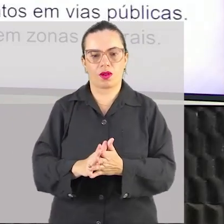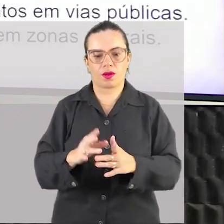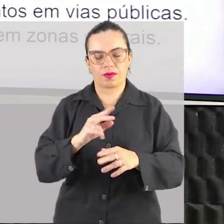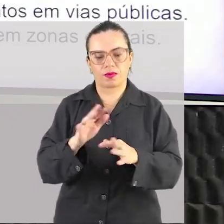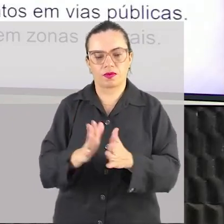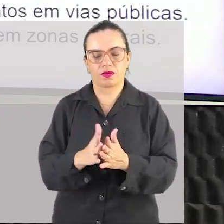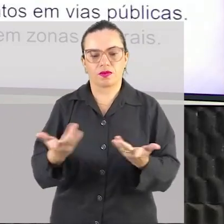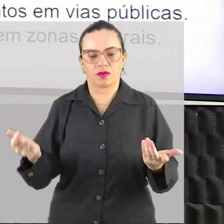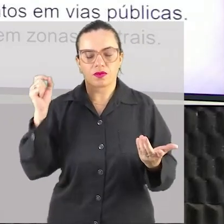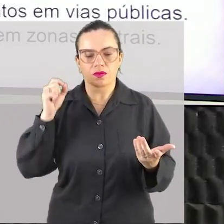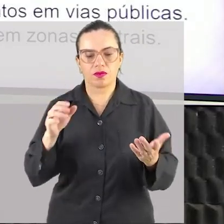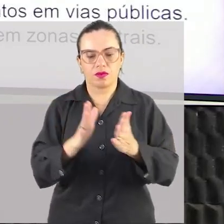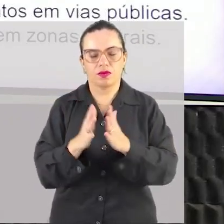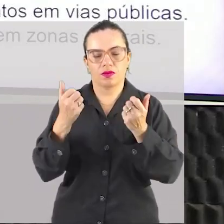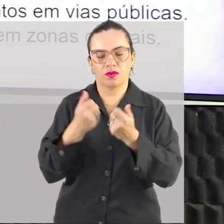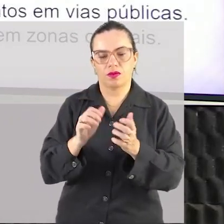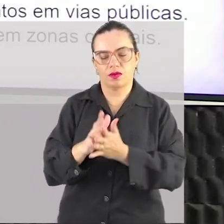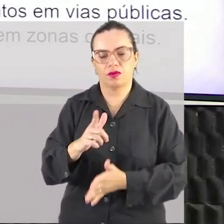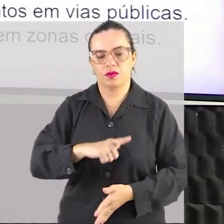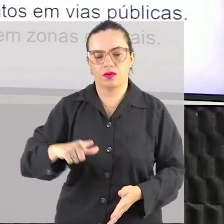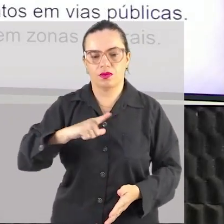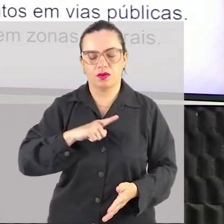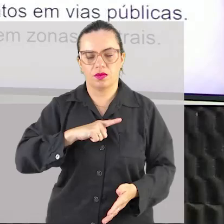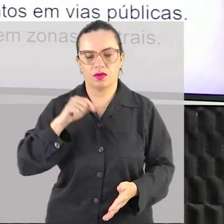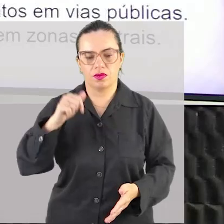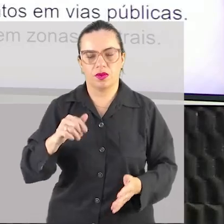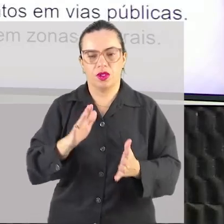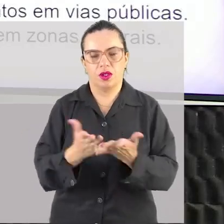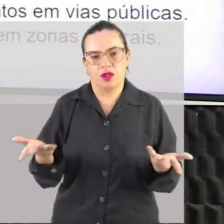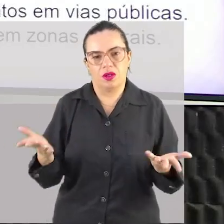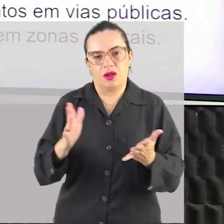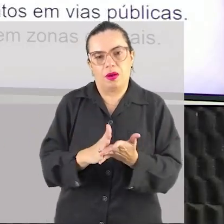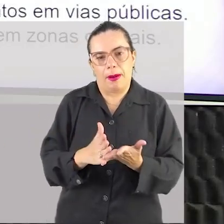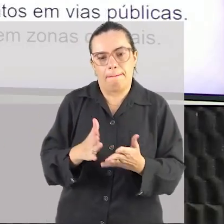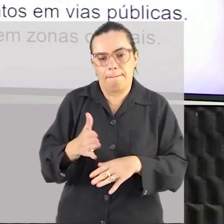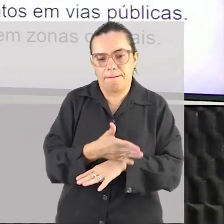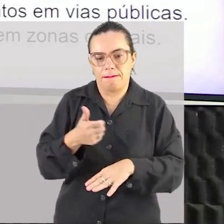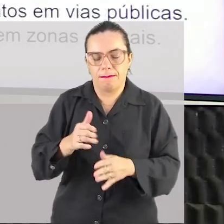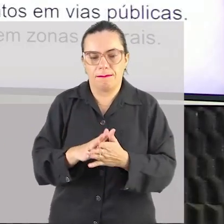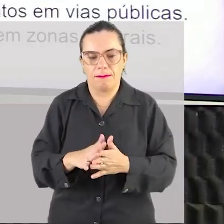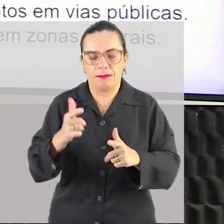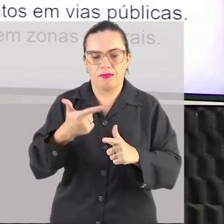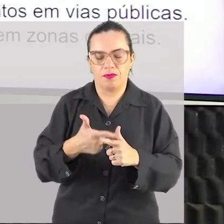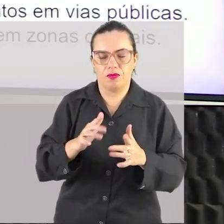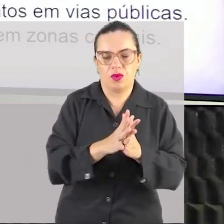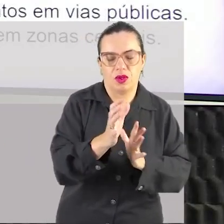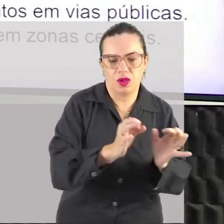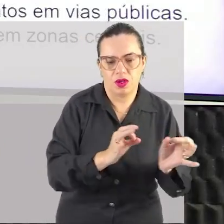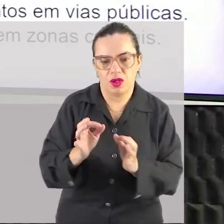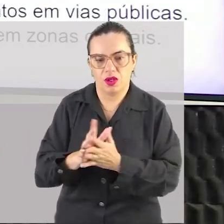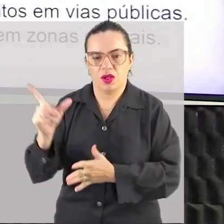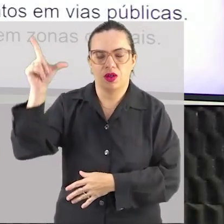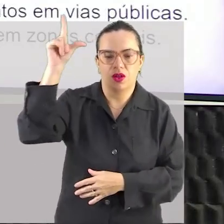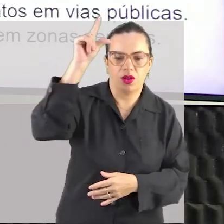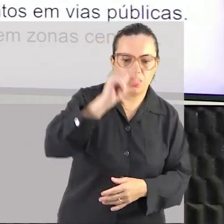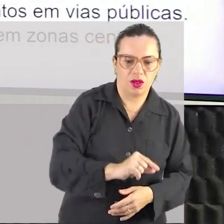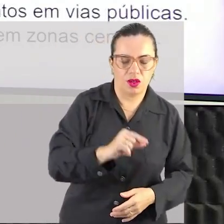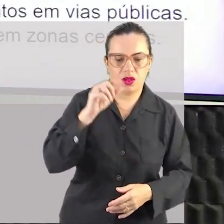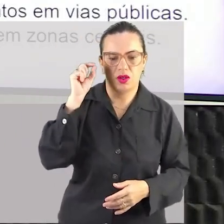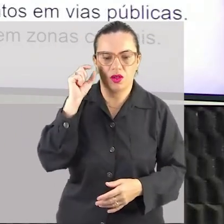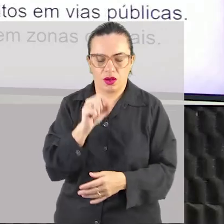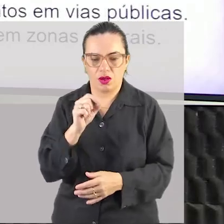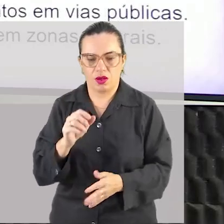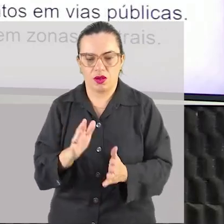possui do que levar todos esses ônibus ao mesmo tempo pro mesmo espaço então eu diminuo a quantidade de ônibus circulando e eu